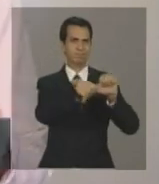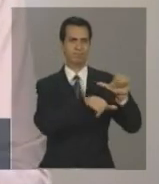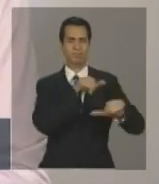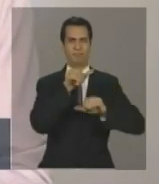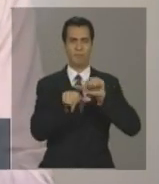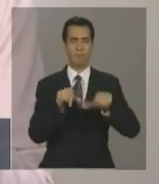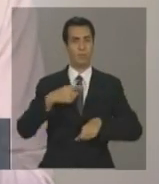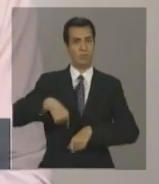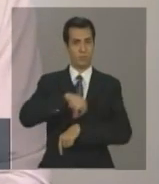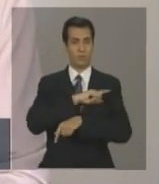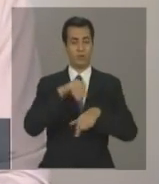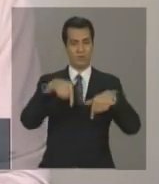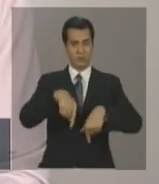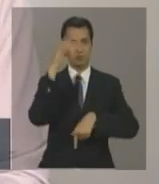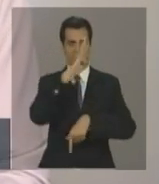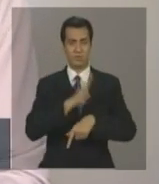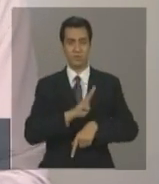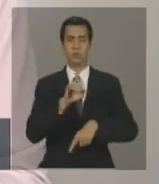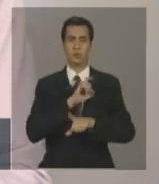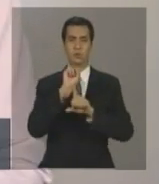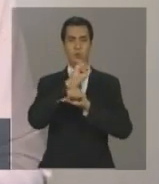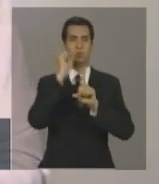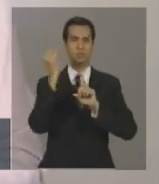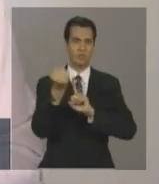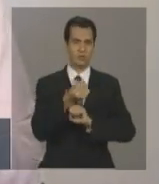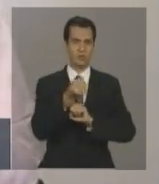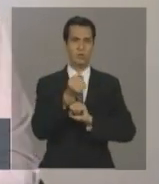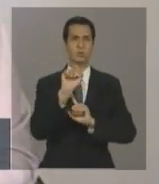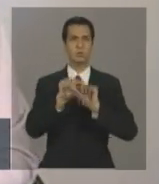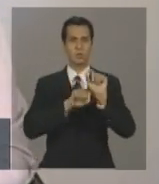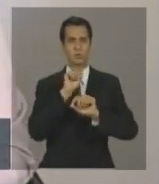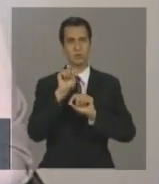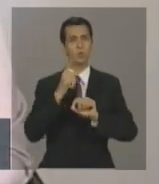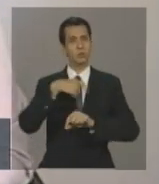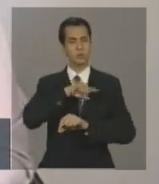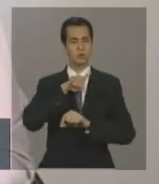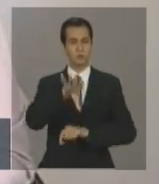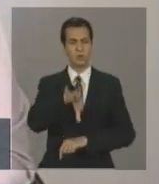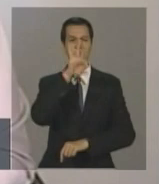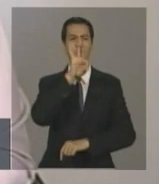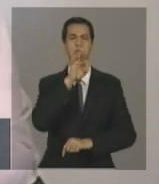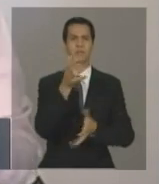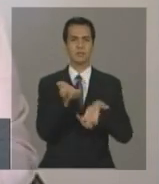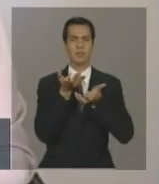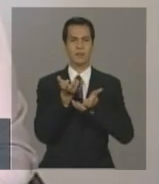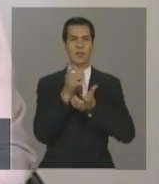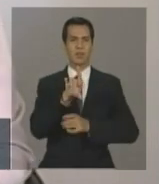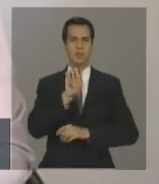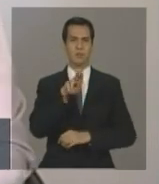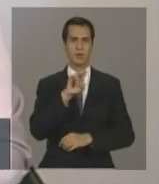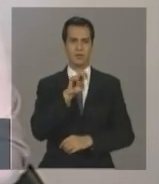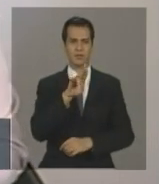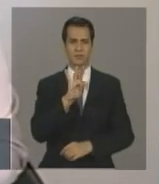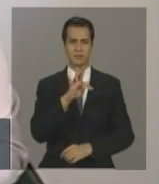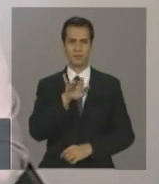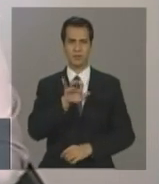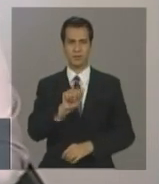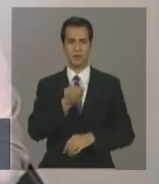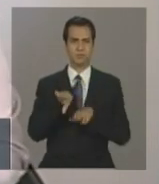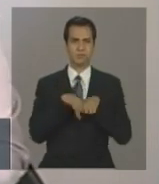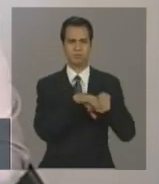Nós somos uma sociedade que optou pela democracia, pelo Estado Democrático de